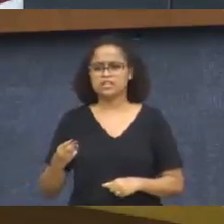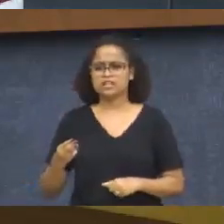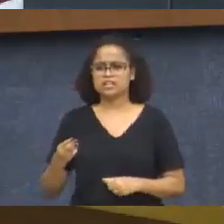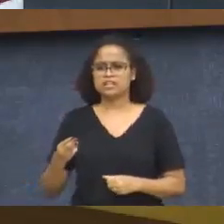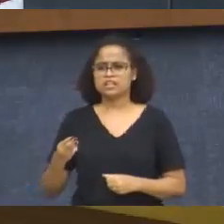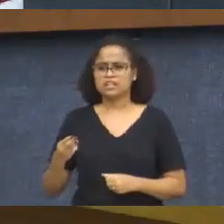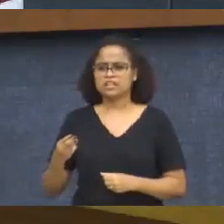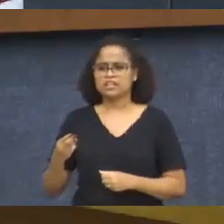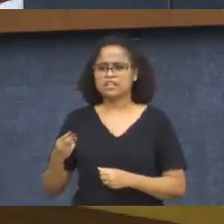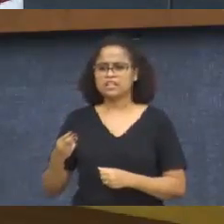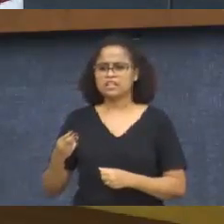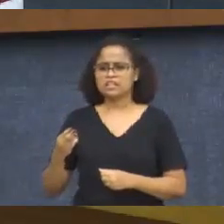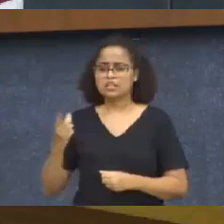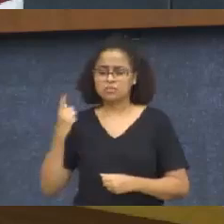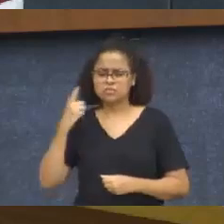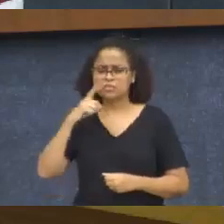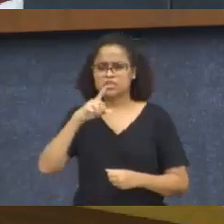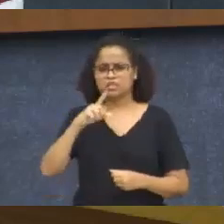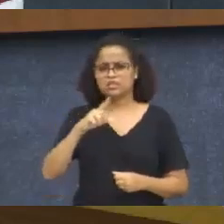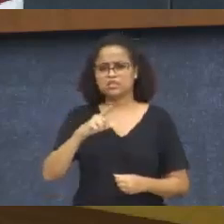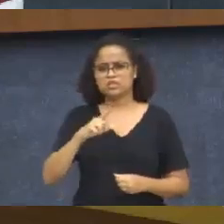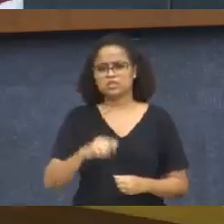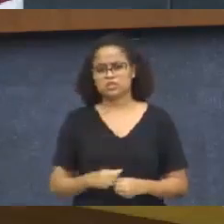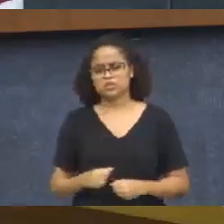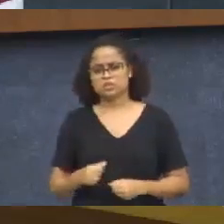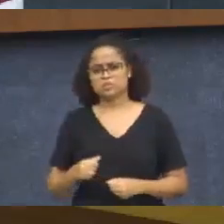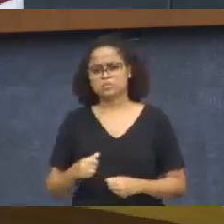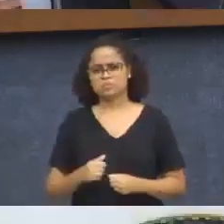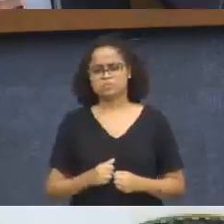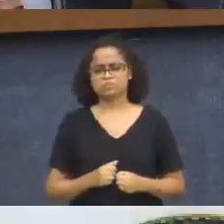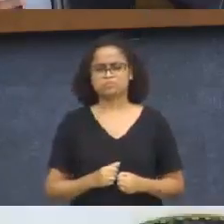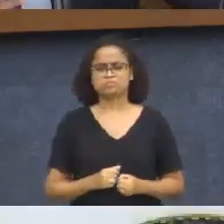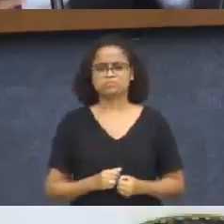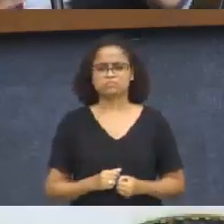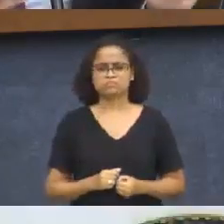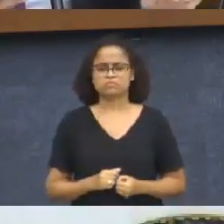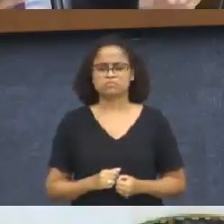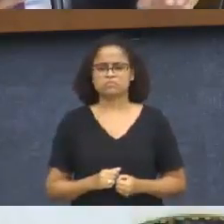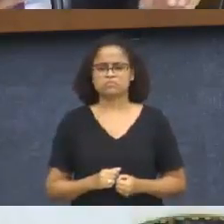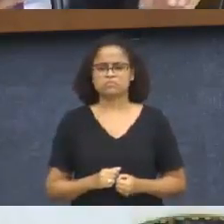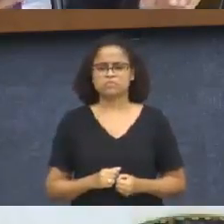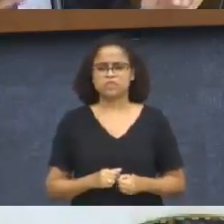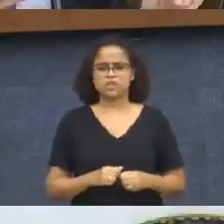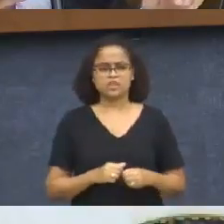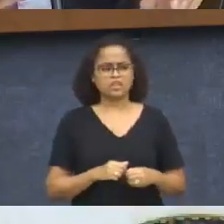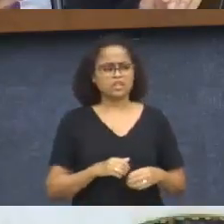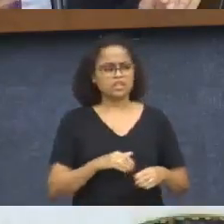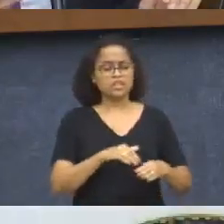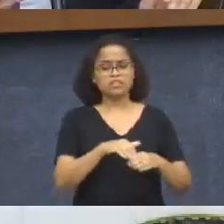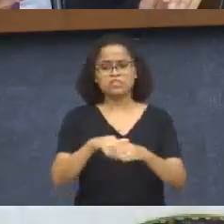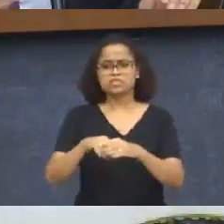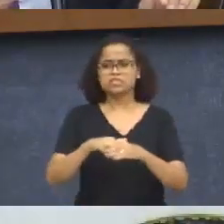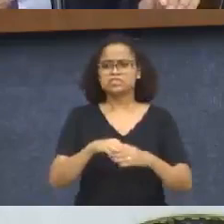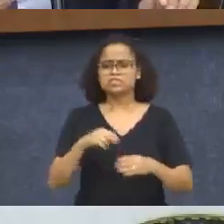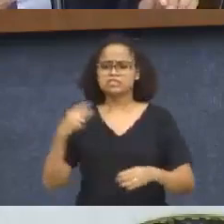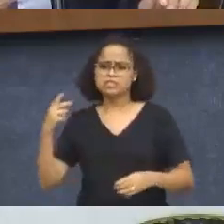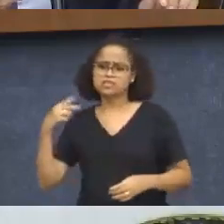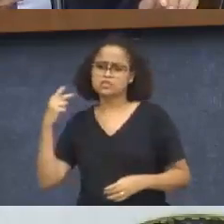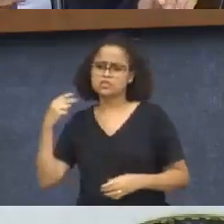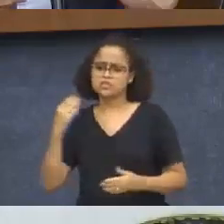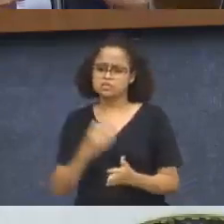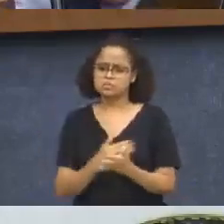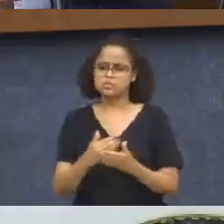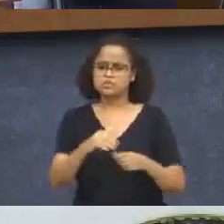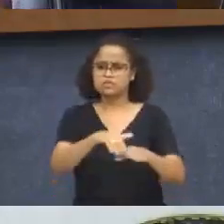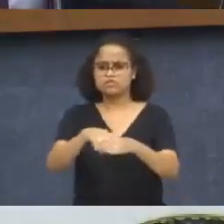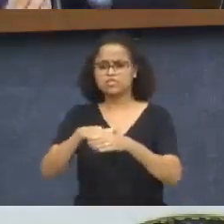R$3,5 milhões depois que saiu do cargo de Obrigado, juiz. Então, vereador. Atenção. Em votação, senhoras vereadoras, senhores vereadores, nós estamos em processo